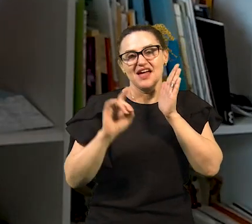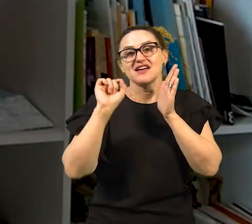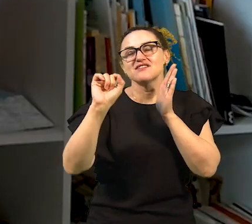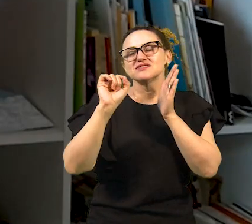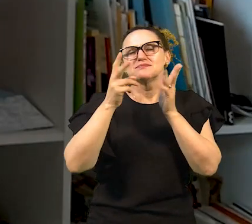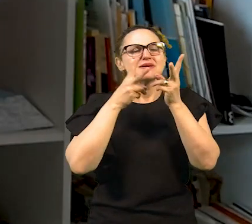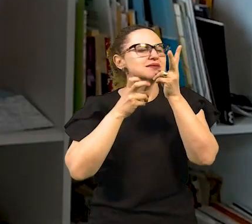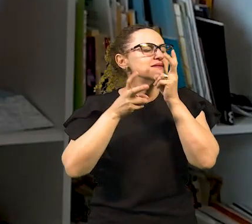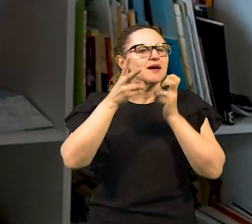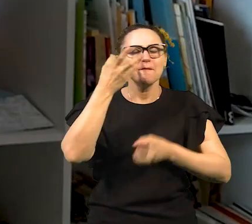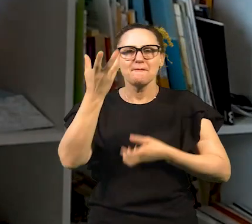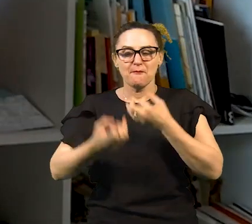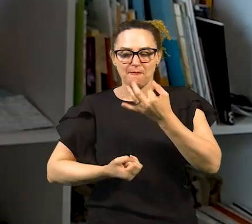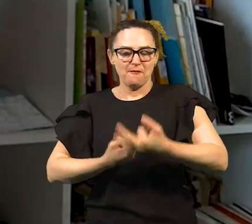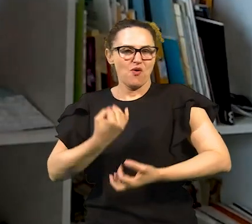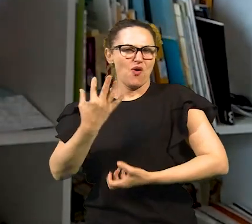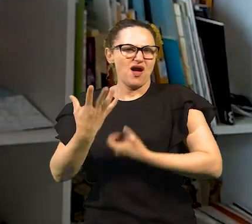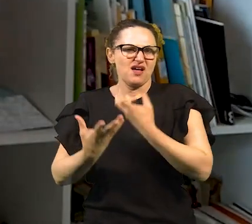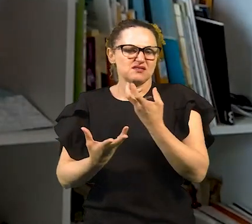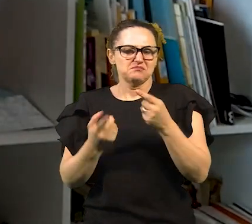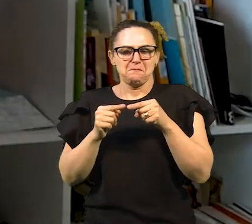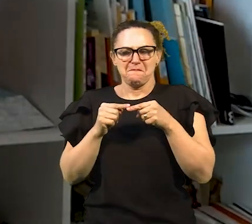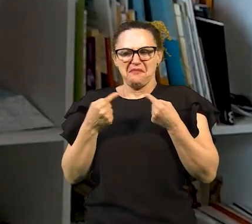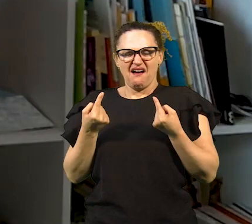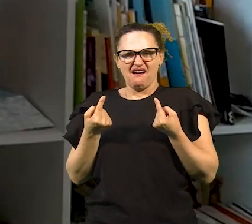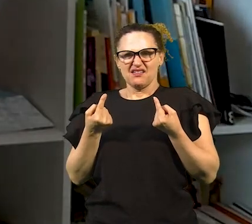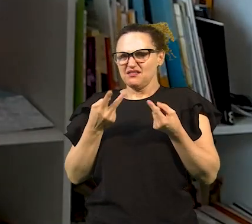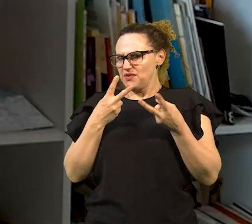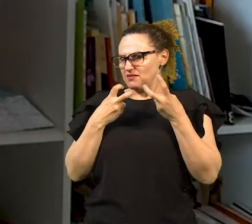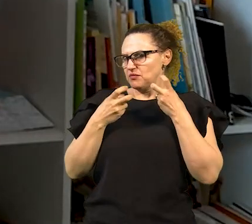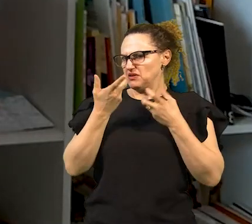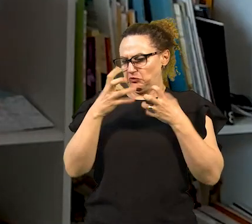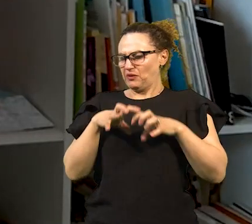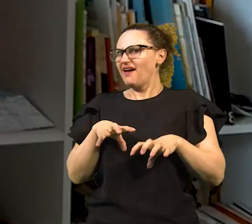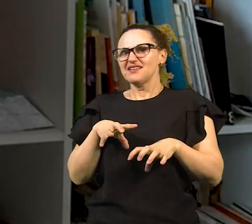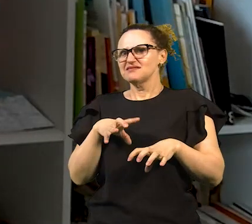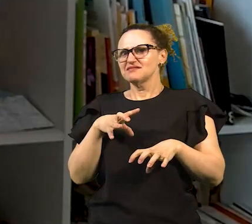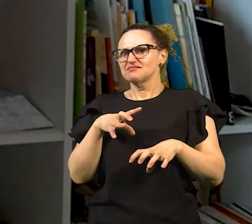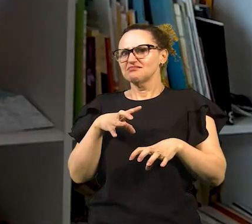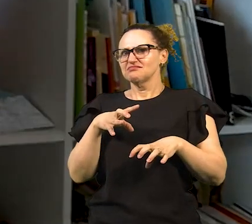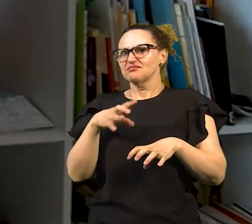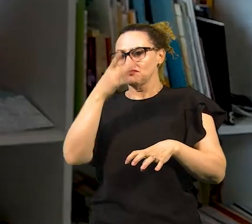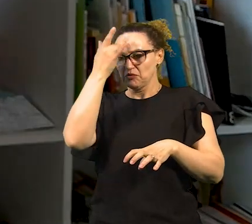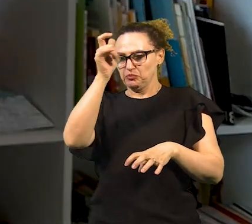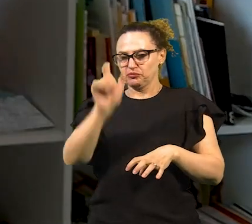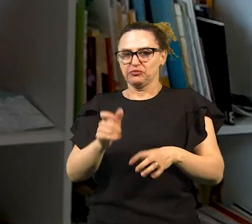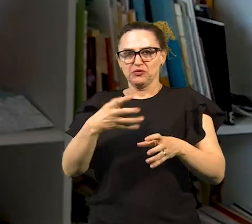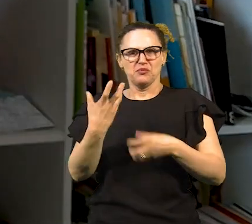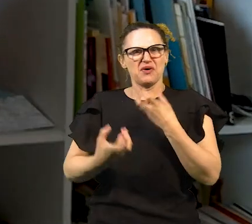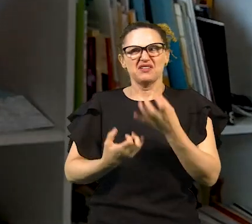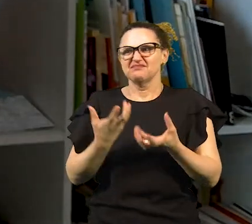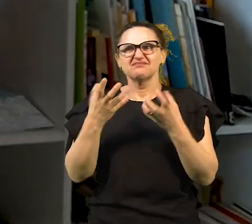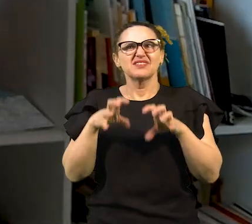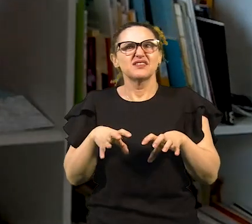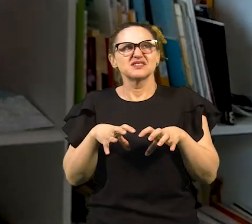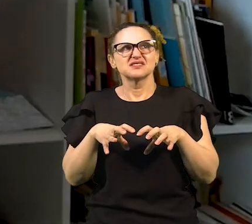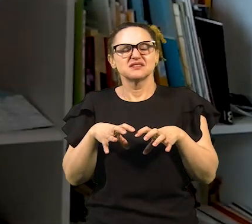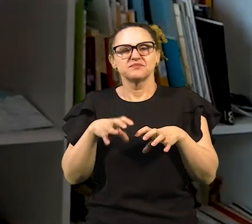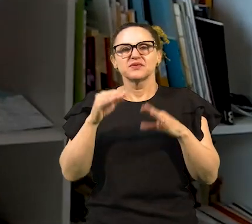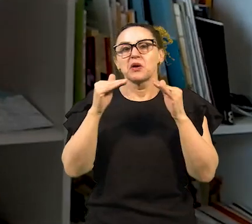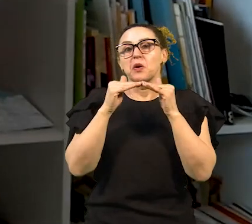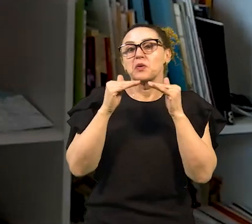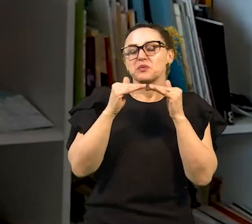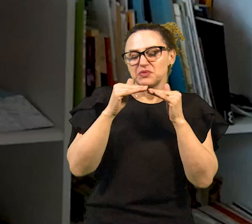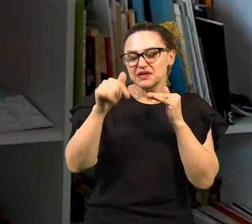poetas que não querem fazer uma poesia romântica, que não querem essa poesia com essa cor local. E o que eles